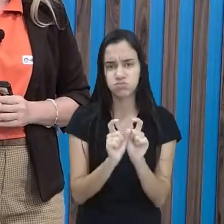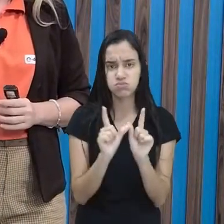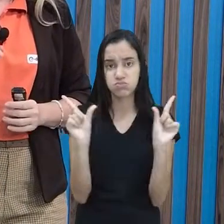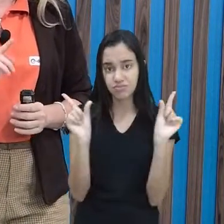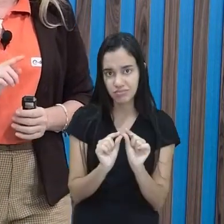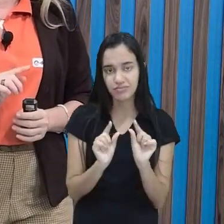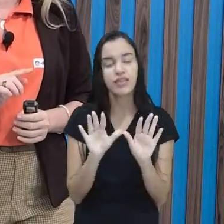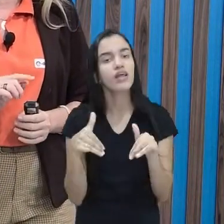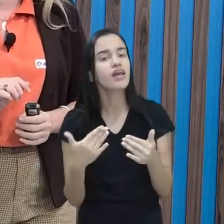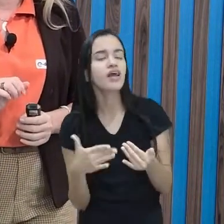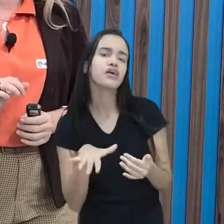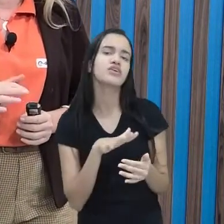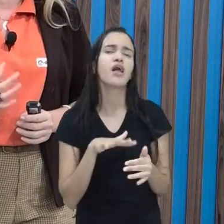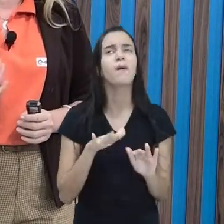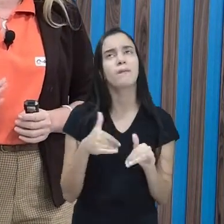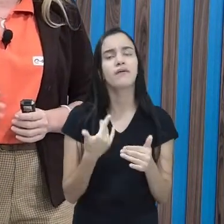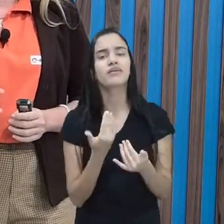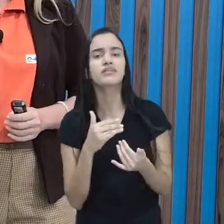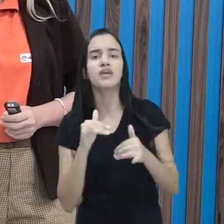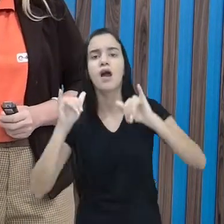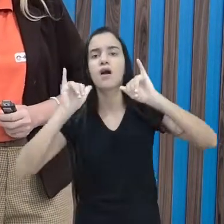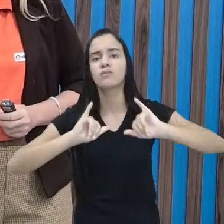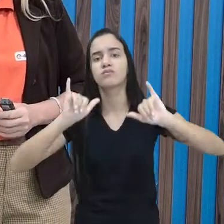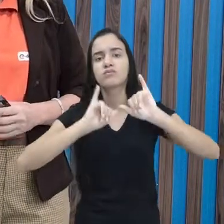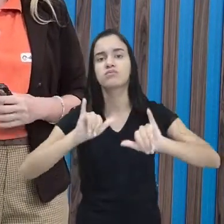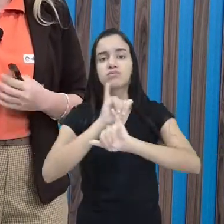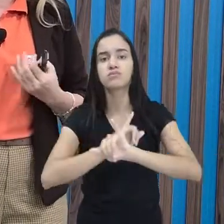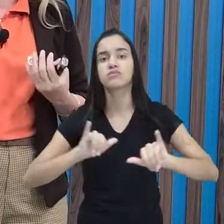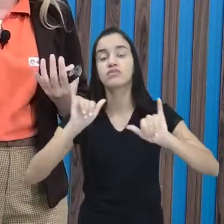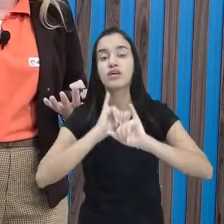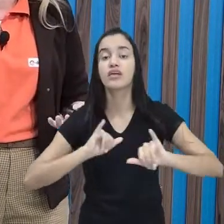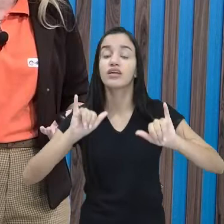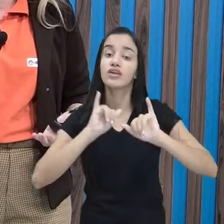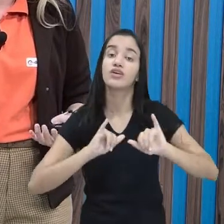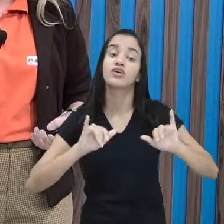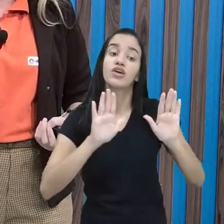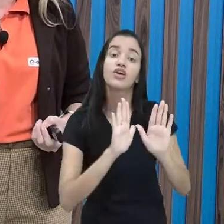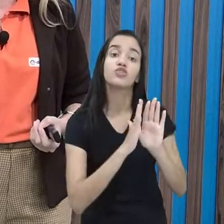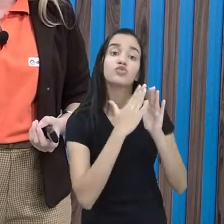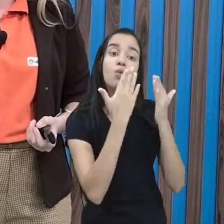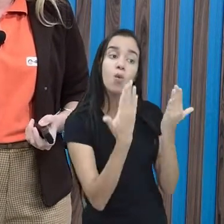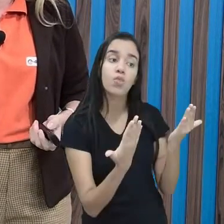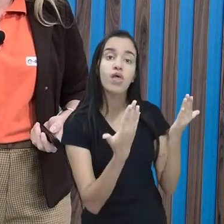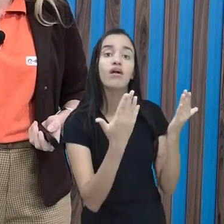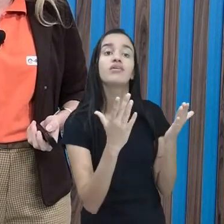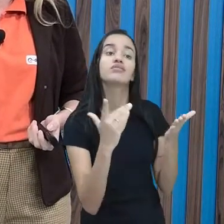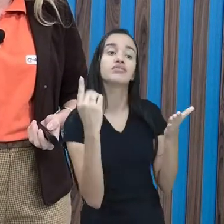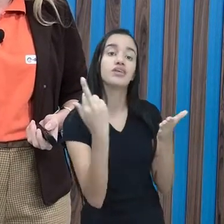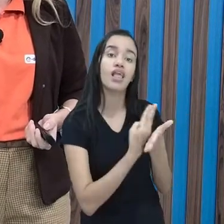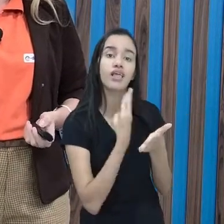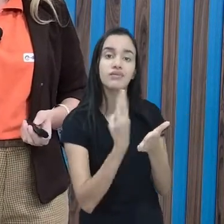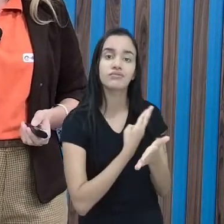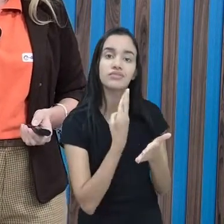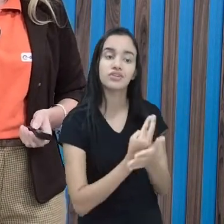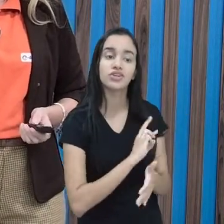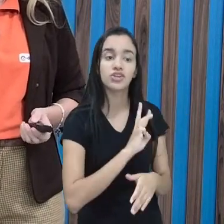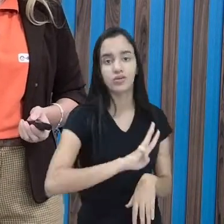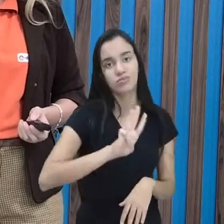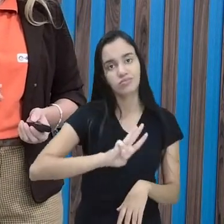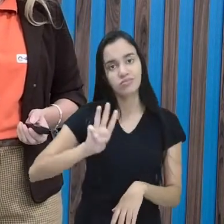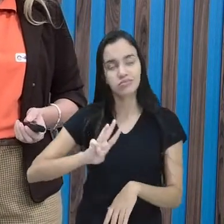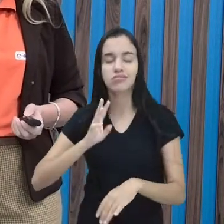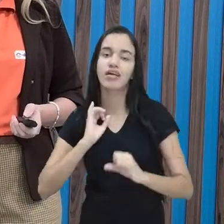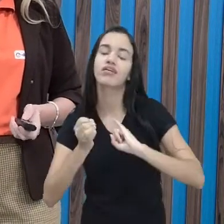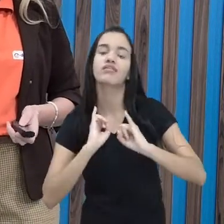curtinhas. Geralmente são divulgadas em jornais, em revistas, em sites de internet. Encontramos